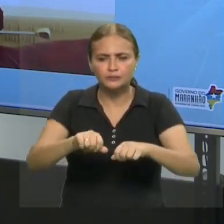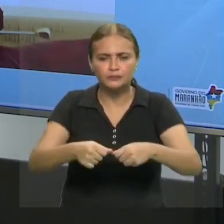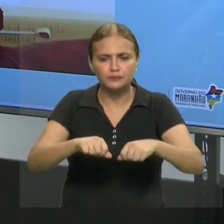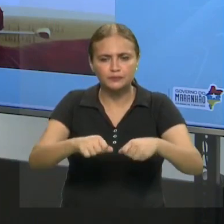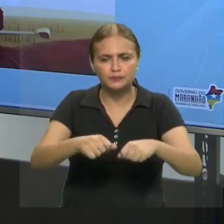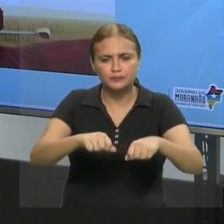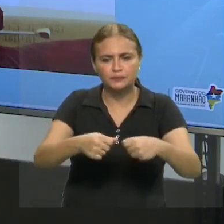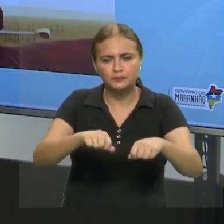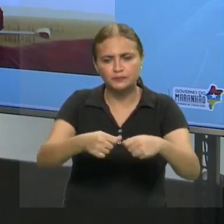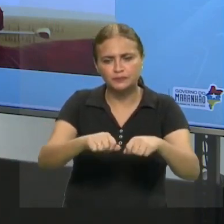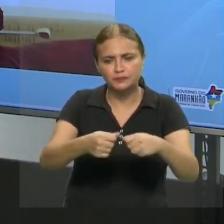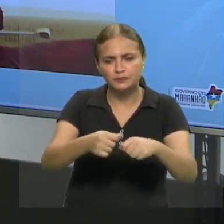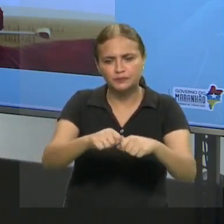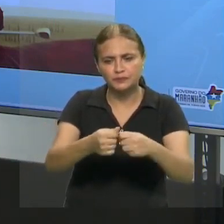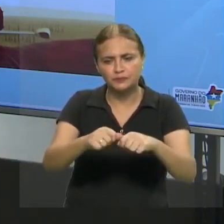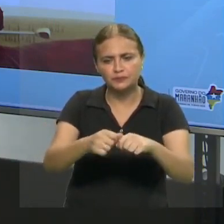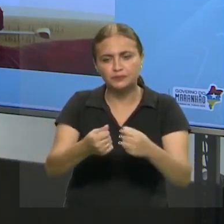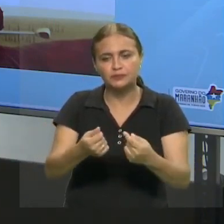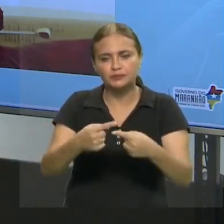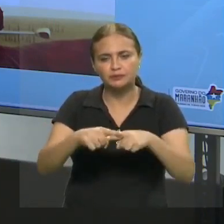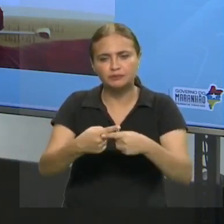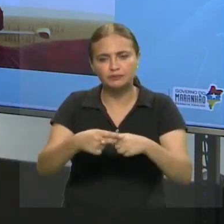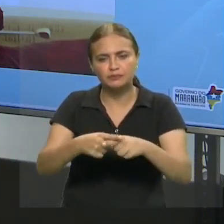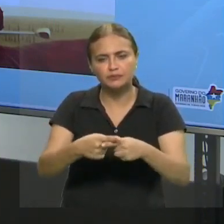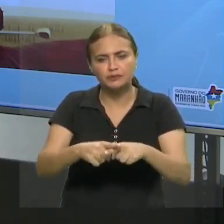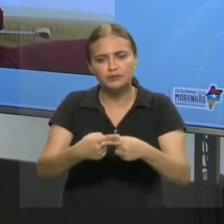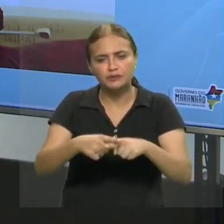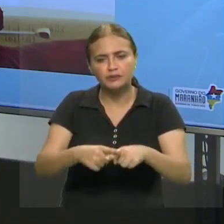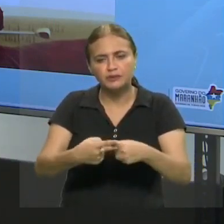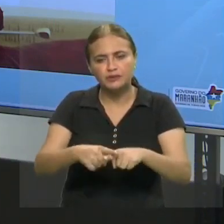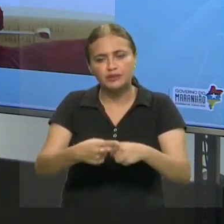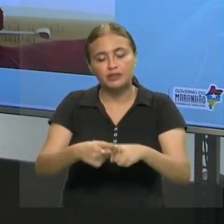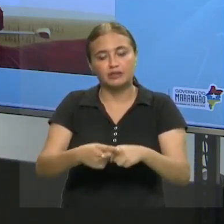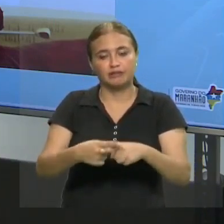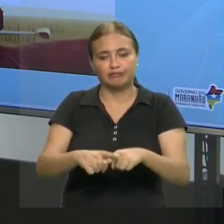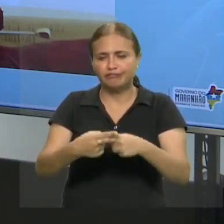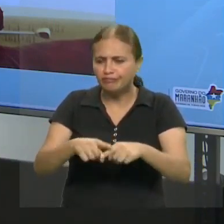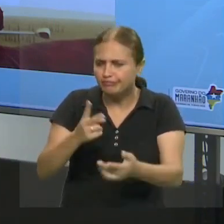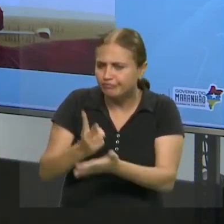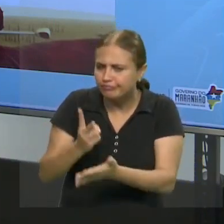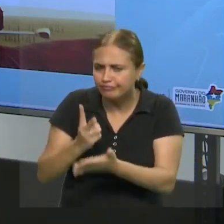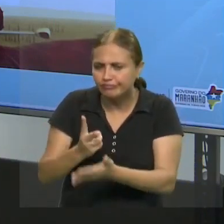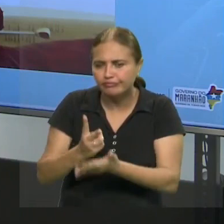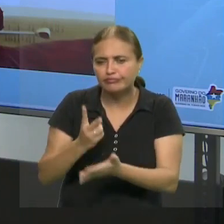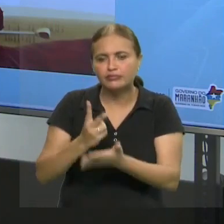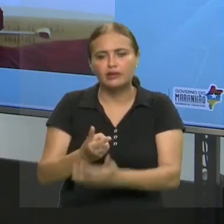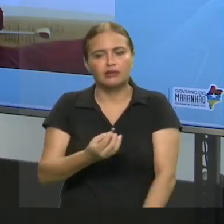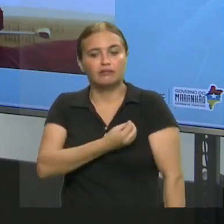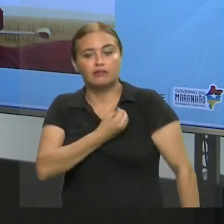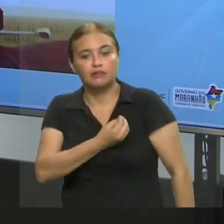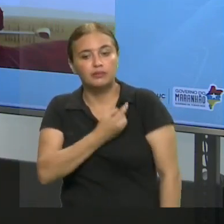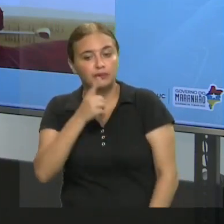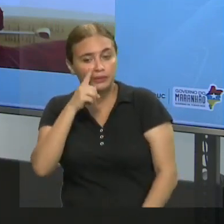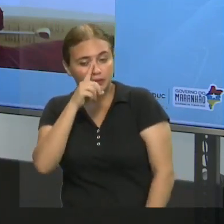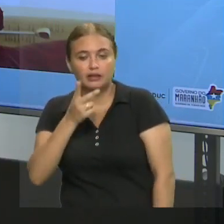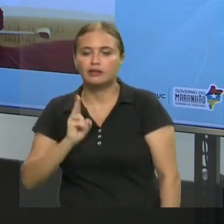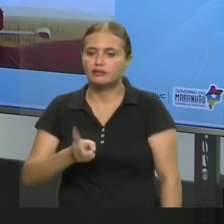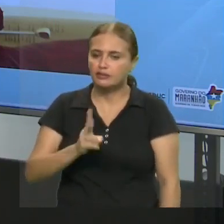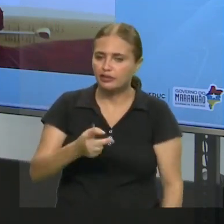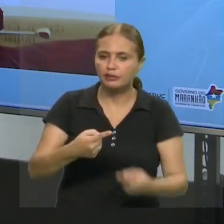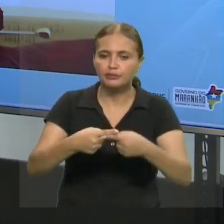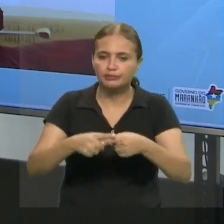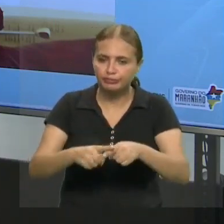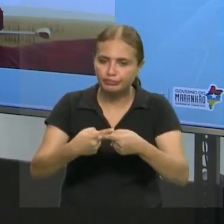exemplo, no caso do vídeo, continuar tricotando. Mesmo que isso coloque em risco a vida dela, ela vai continuar